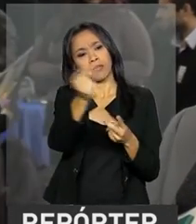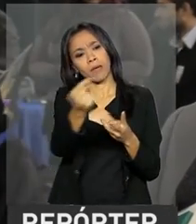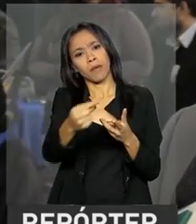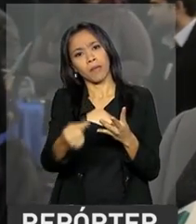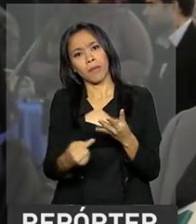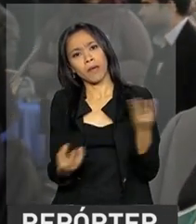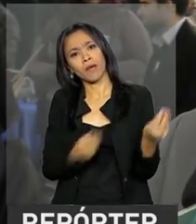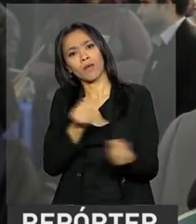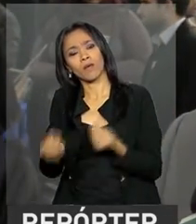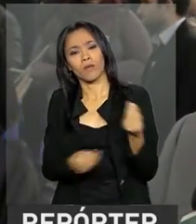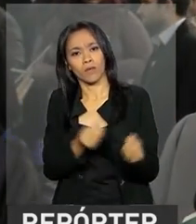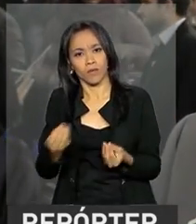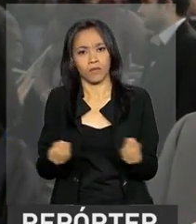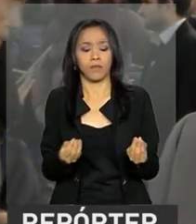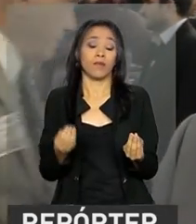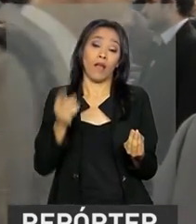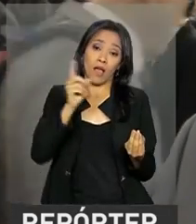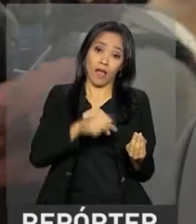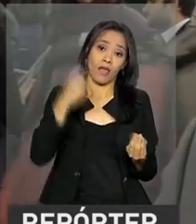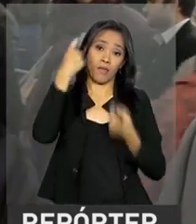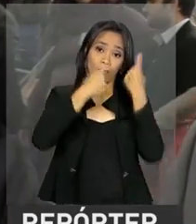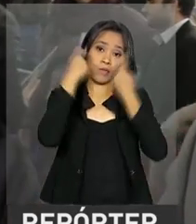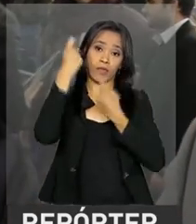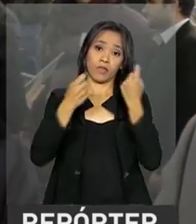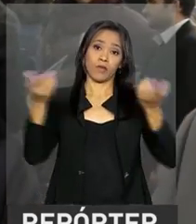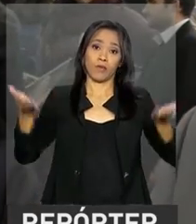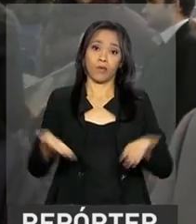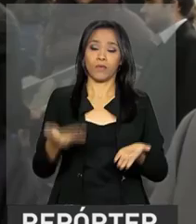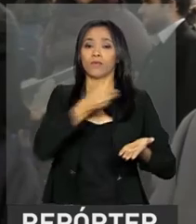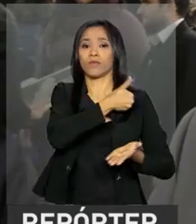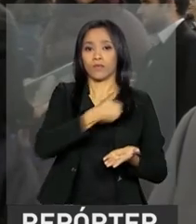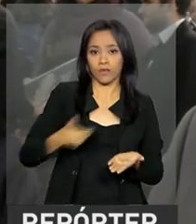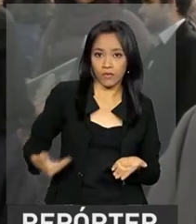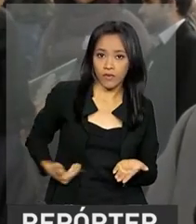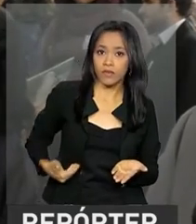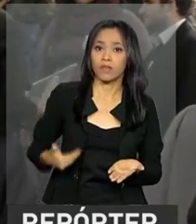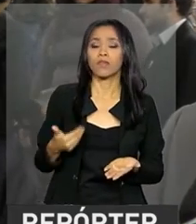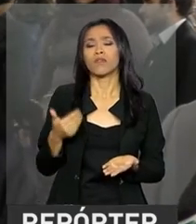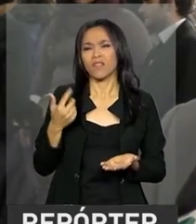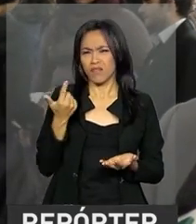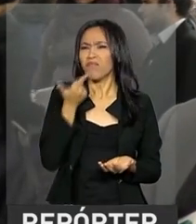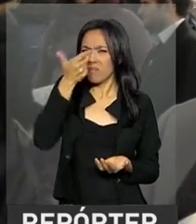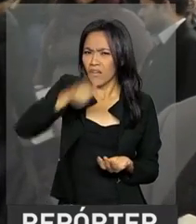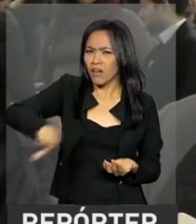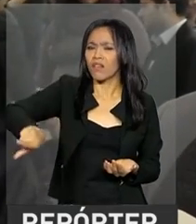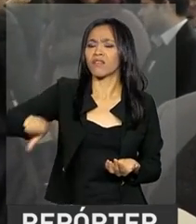prisão. Essa é a grande preocupação do governo hoje, além de